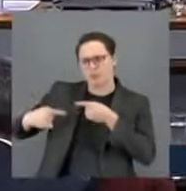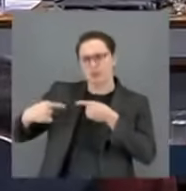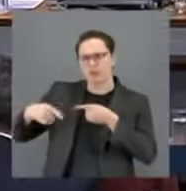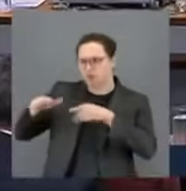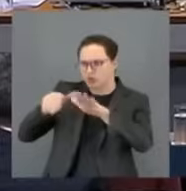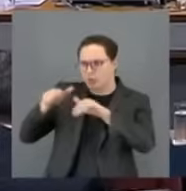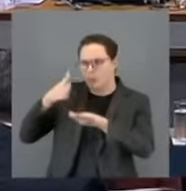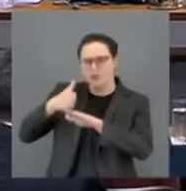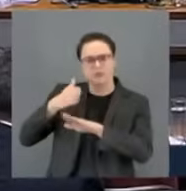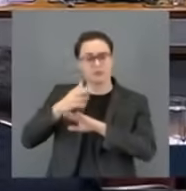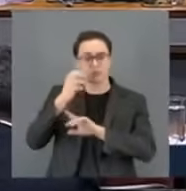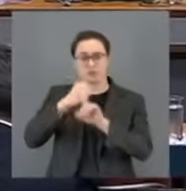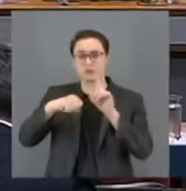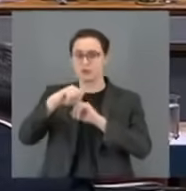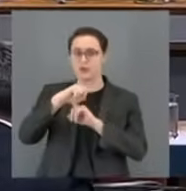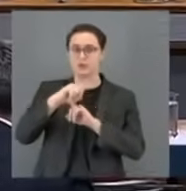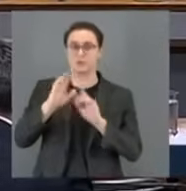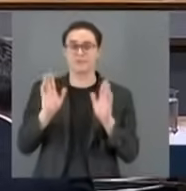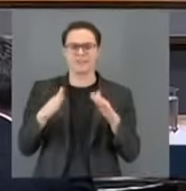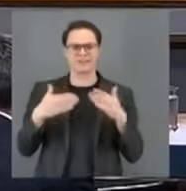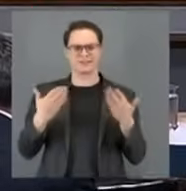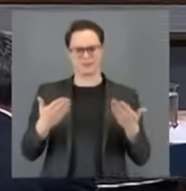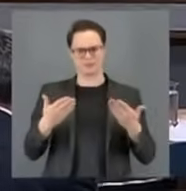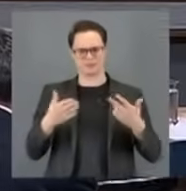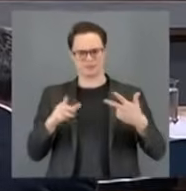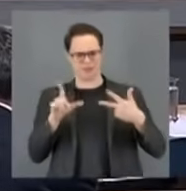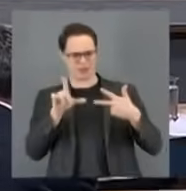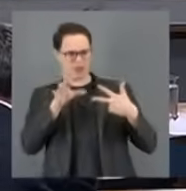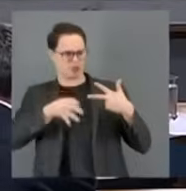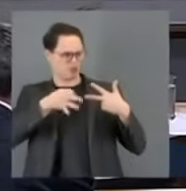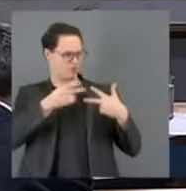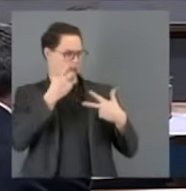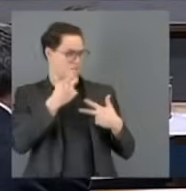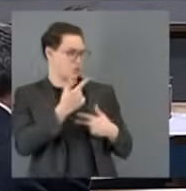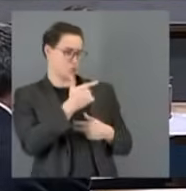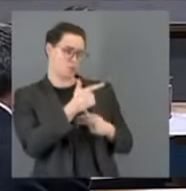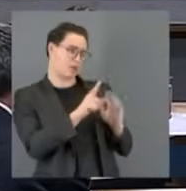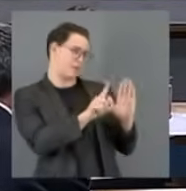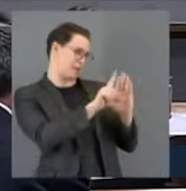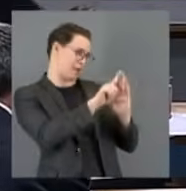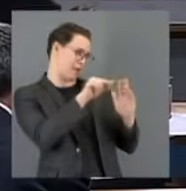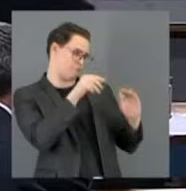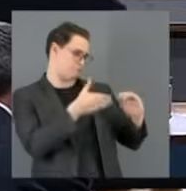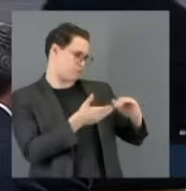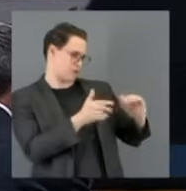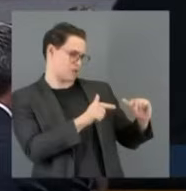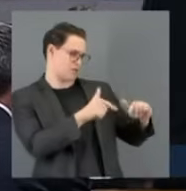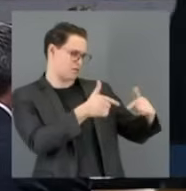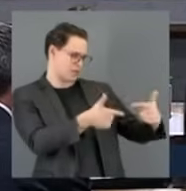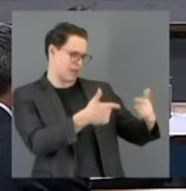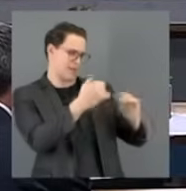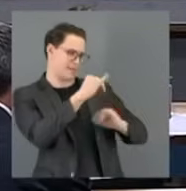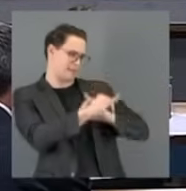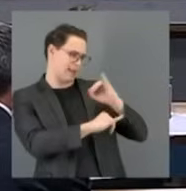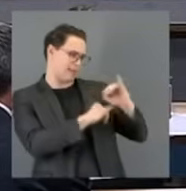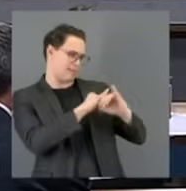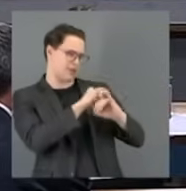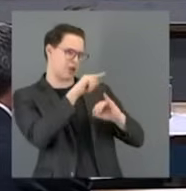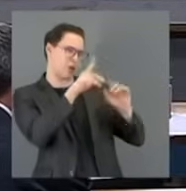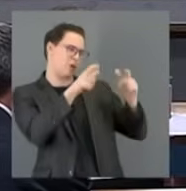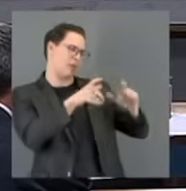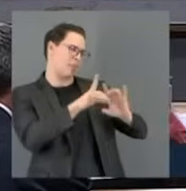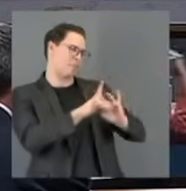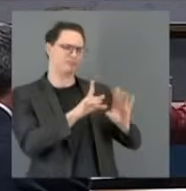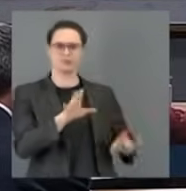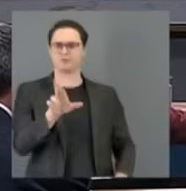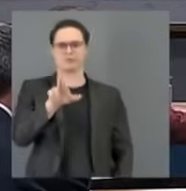sociedade. Então, a justificativa de que não há uma lei, de que a internet é terra sem lei, isso